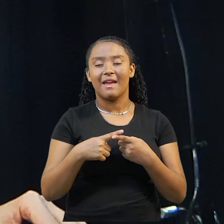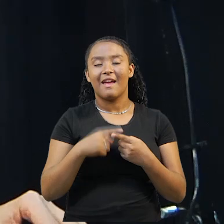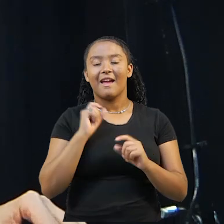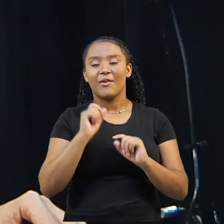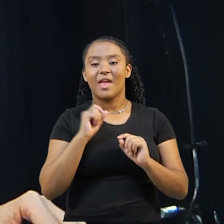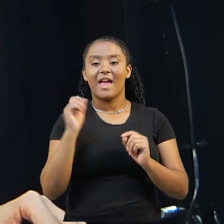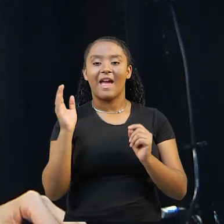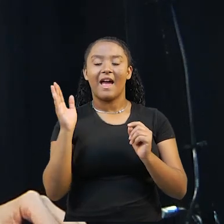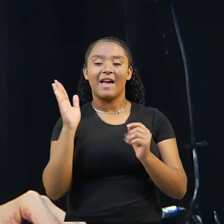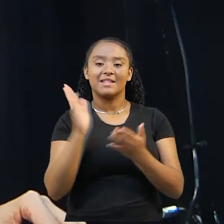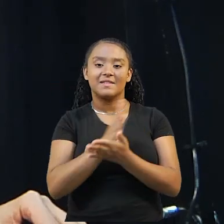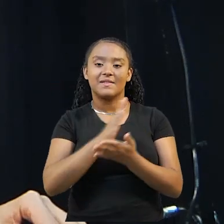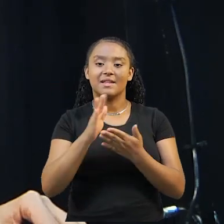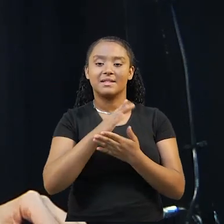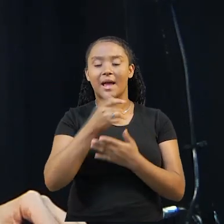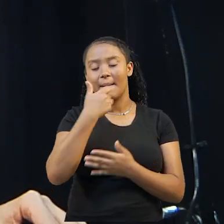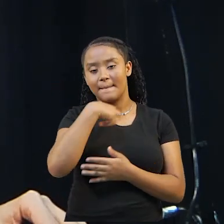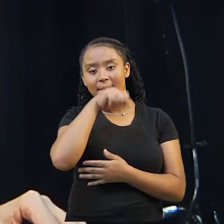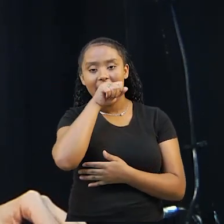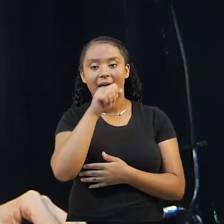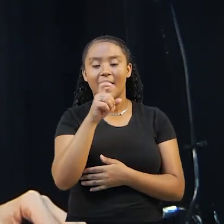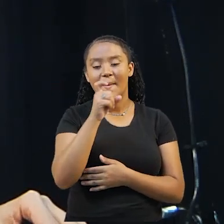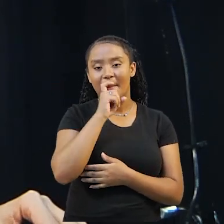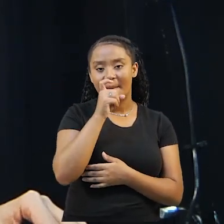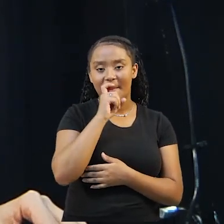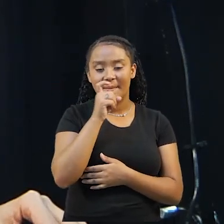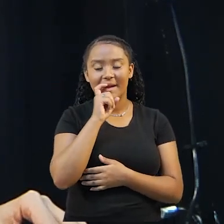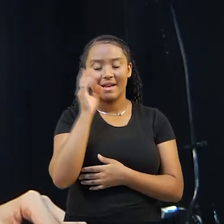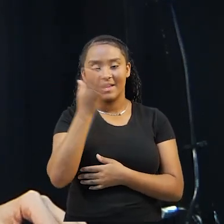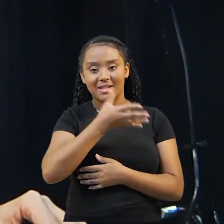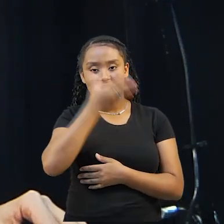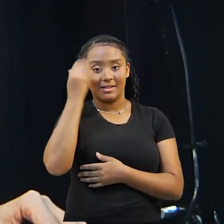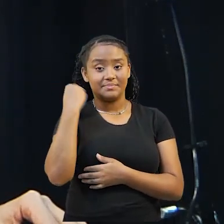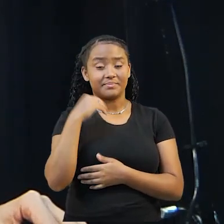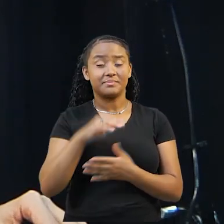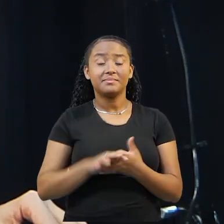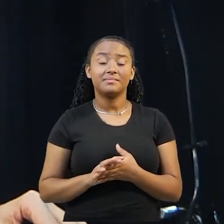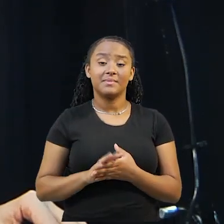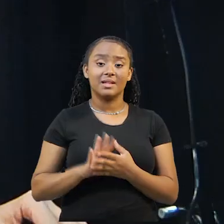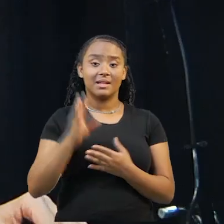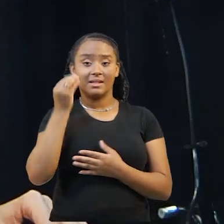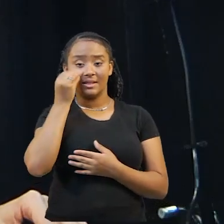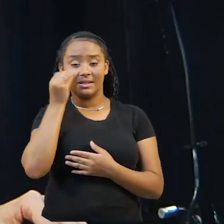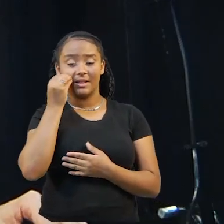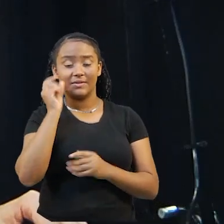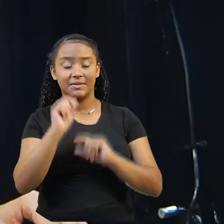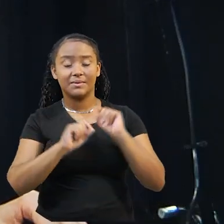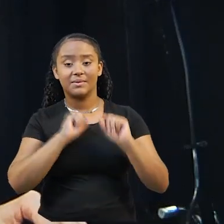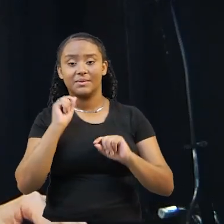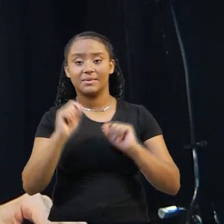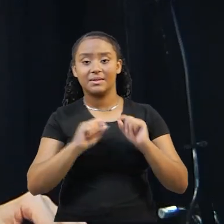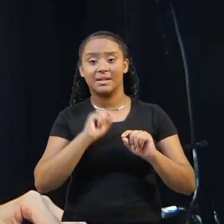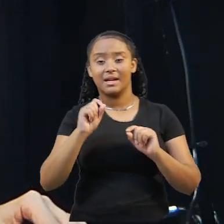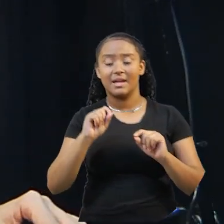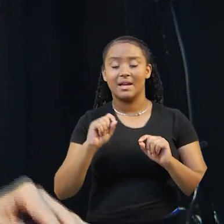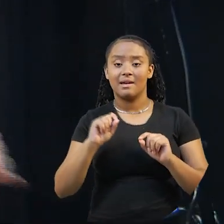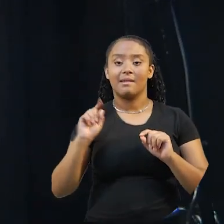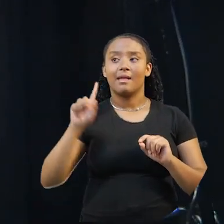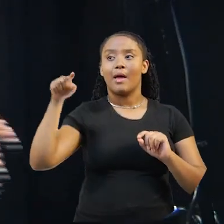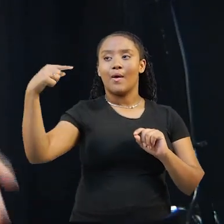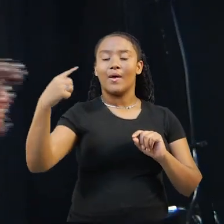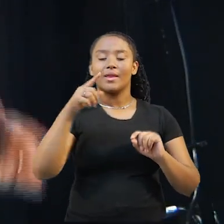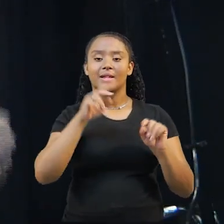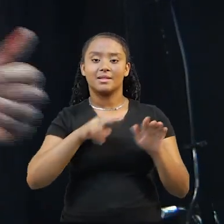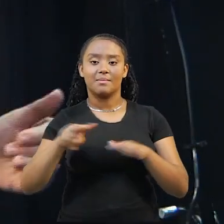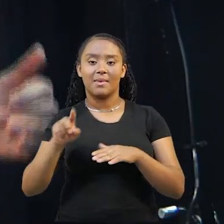às vezes, se a mãe ou o cuidador, o familiar, o pai, que administrava esquecia, tendia a ficar para outra semana. E